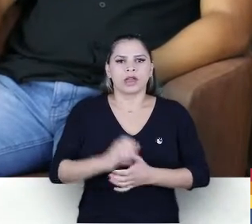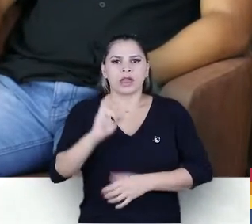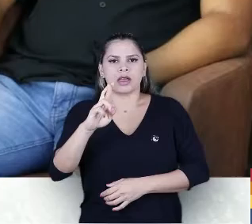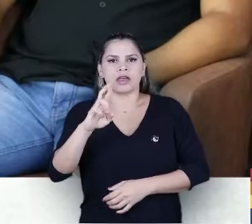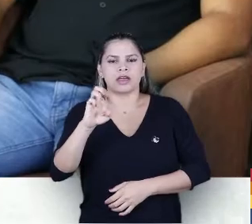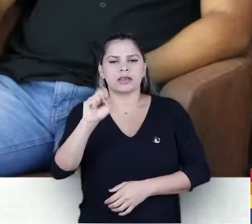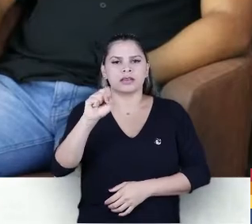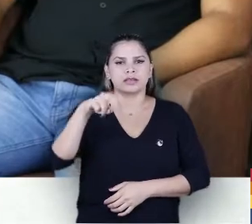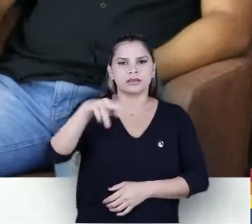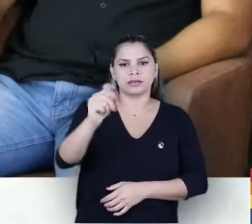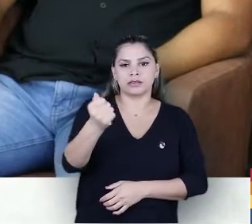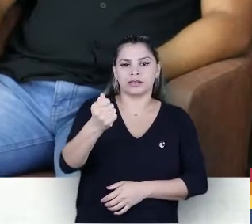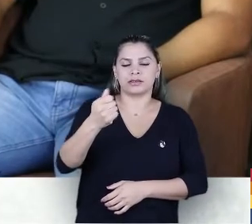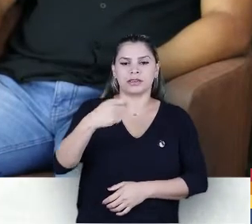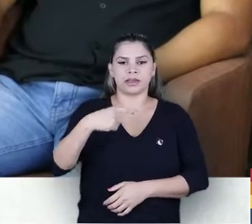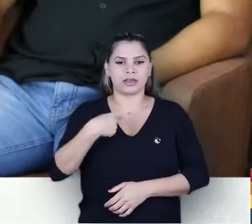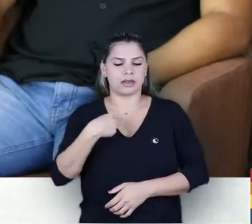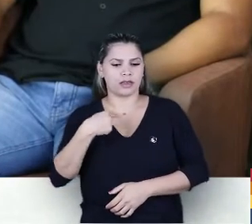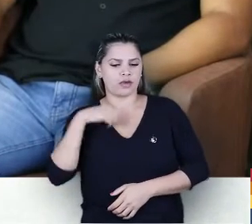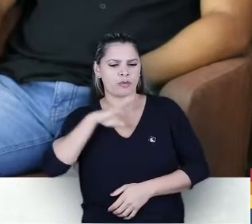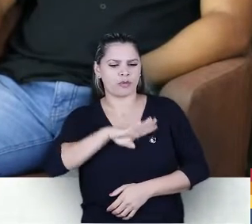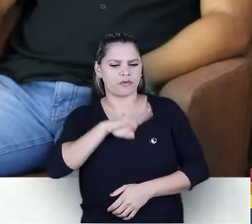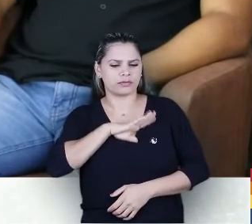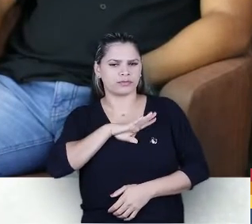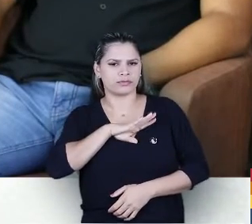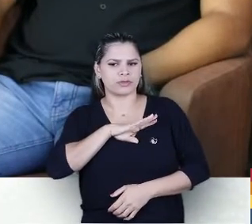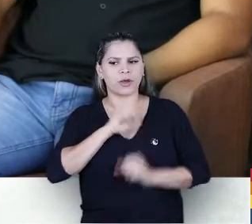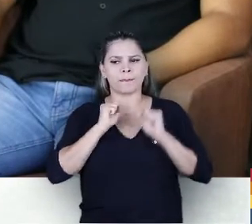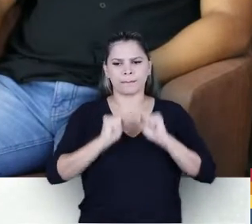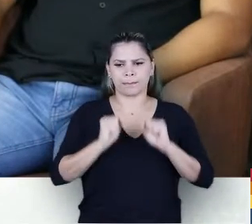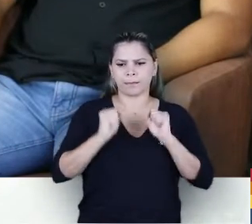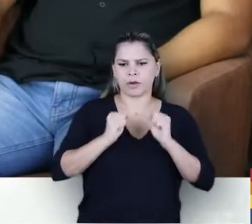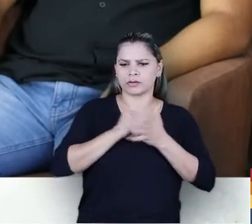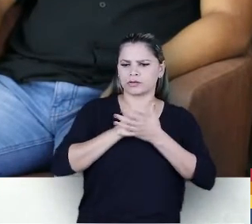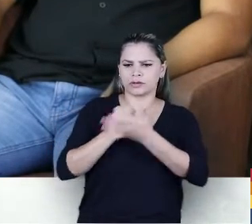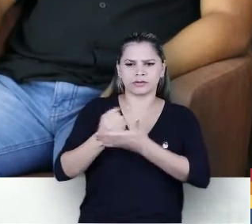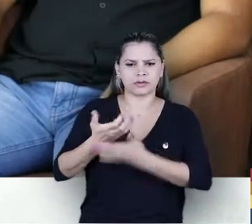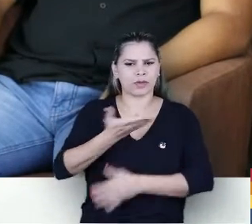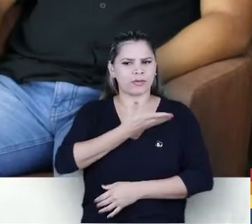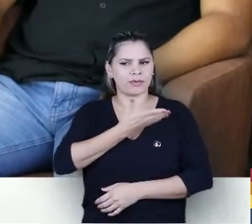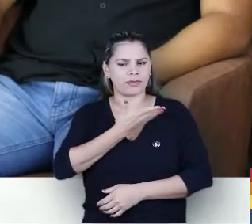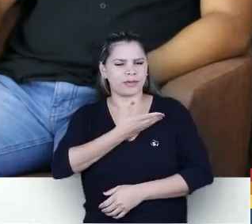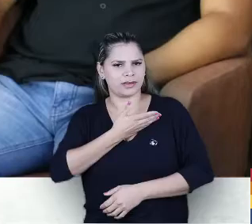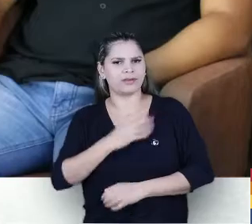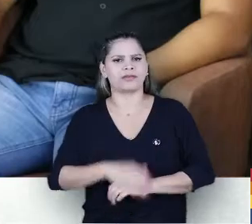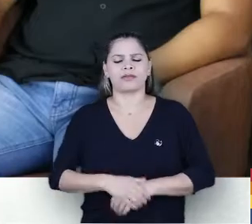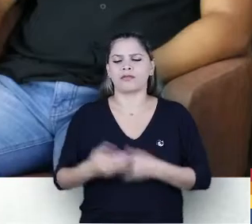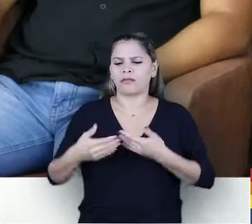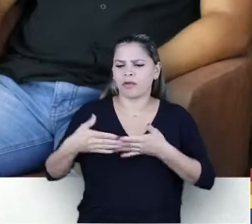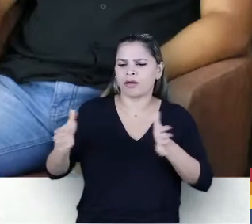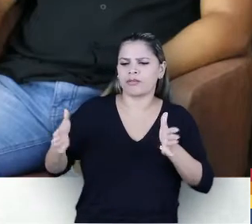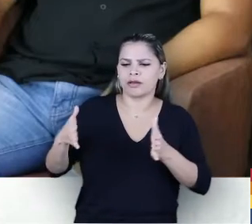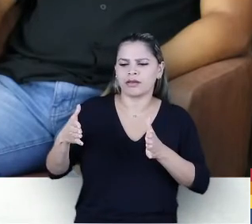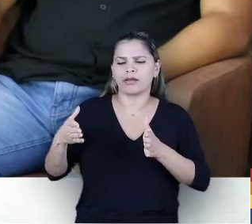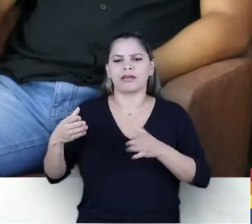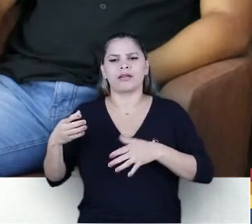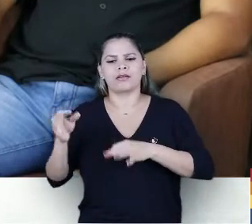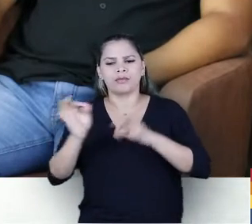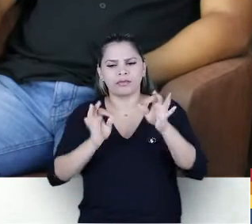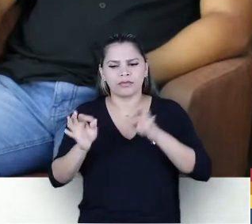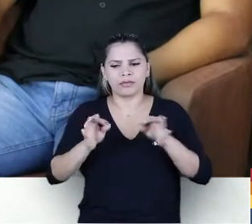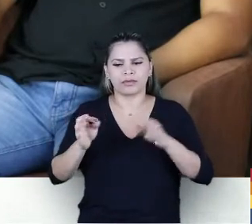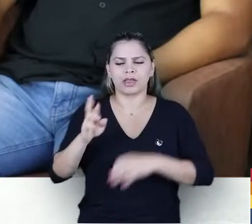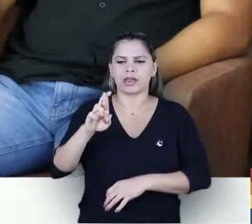converso muito com os colegas, e às vezes eu percebo, eu queria muito trabalhar a resenha de tal, então eu, enquanto professora de português, eu posso ajudar esse colega,